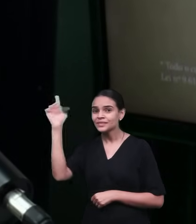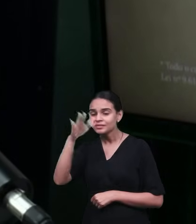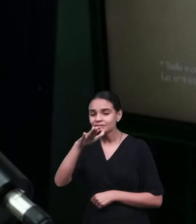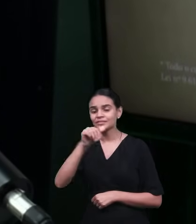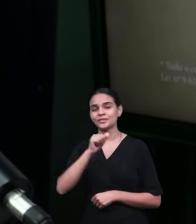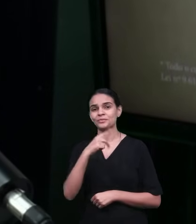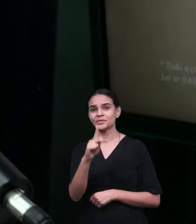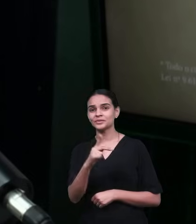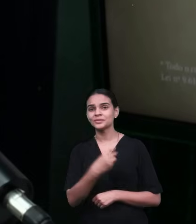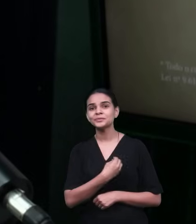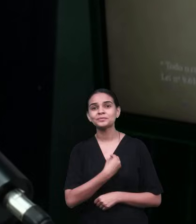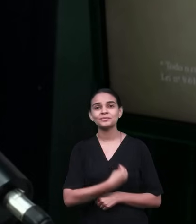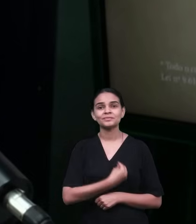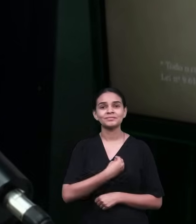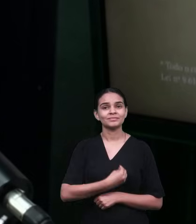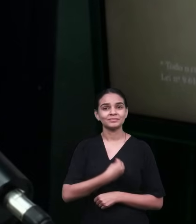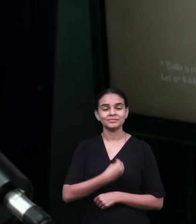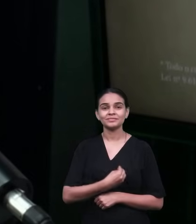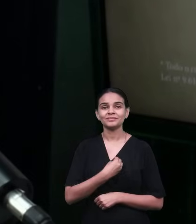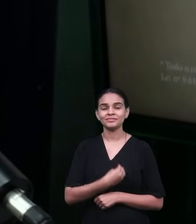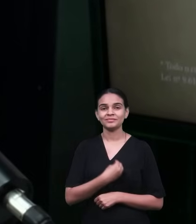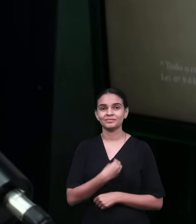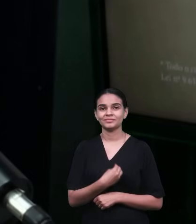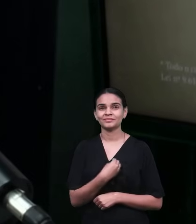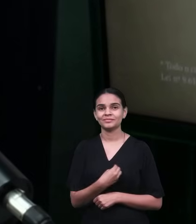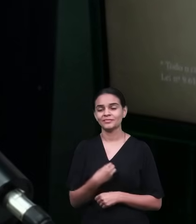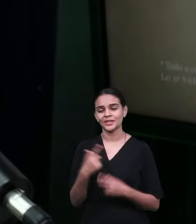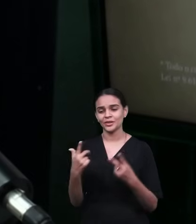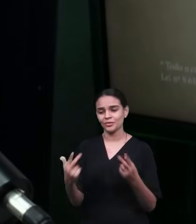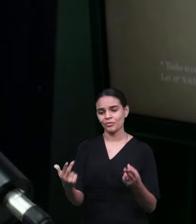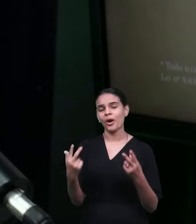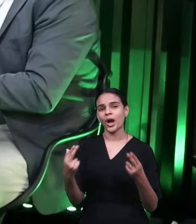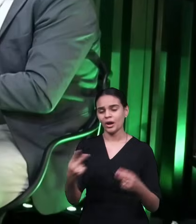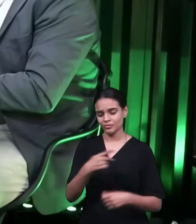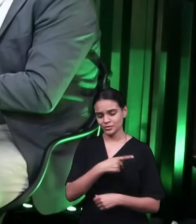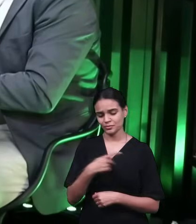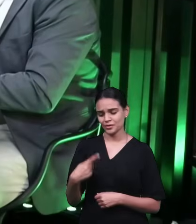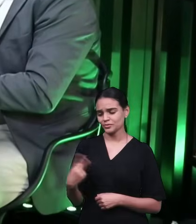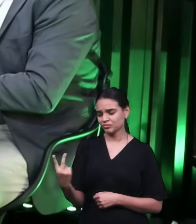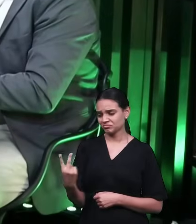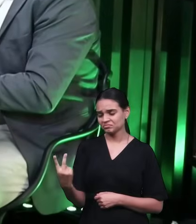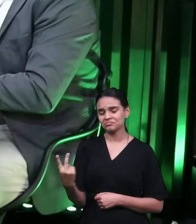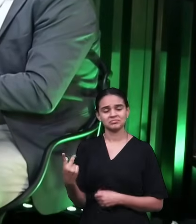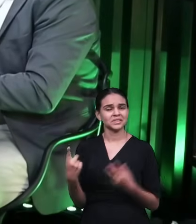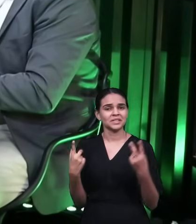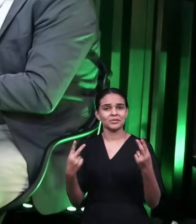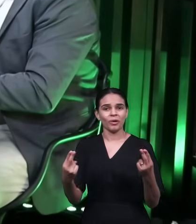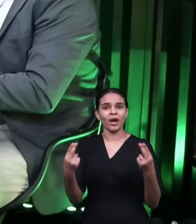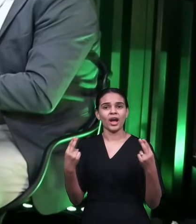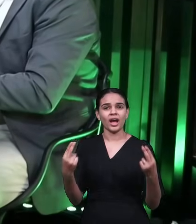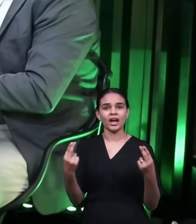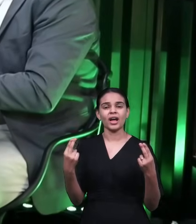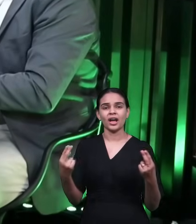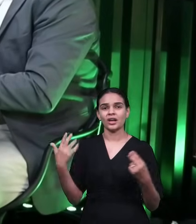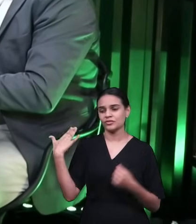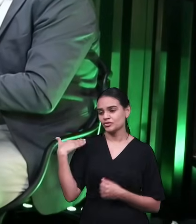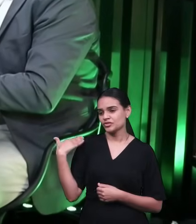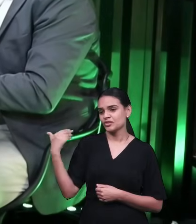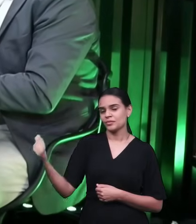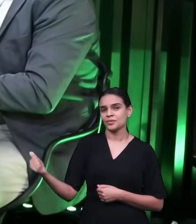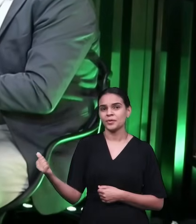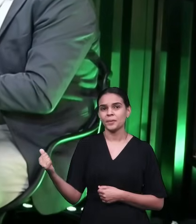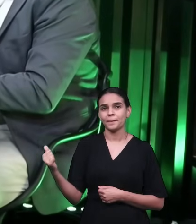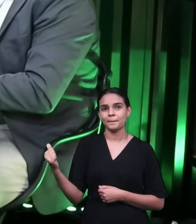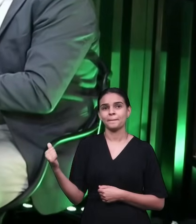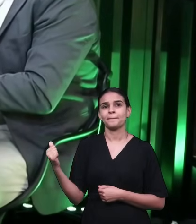para você, assim como fez um dia o pastor Alex, a mim, o pastor Roberto, é um chamado que não é para mudar a nossa